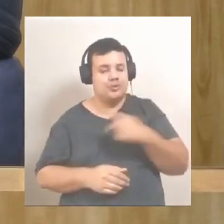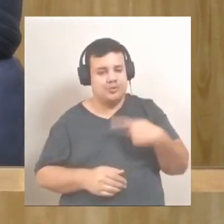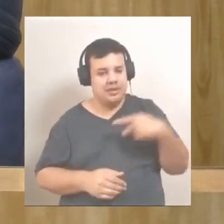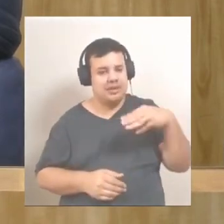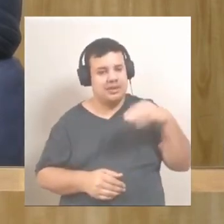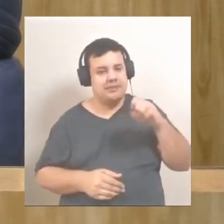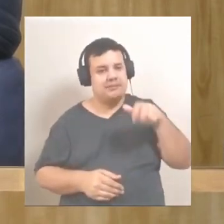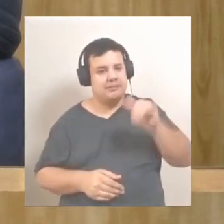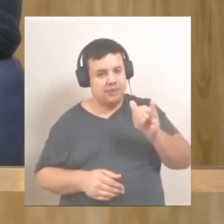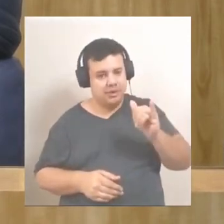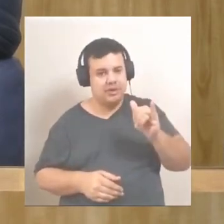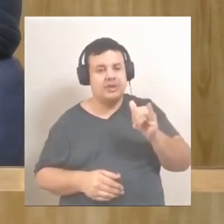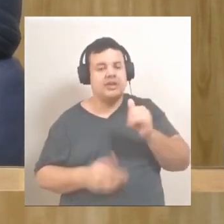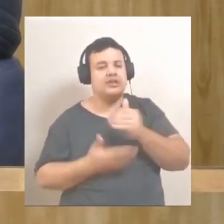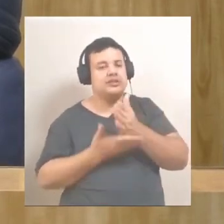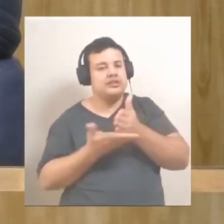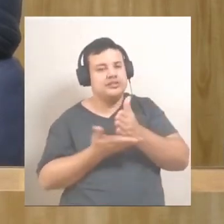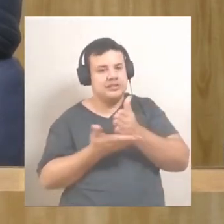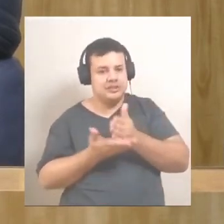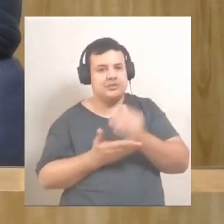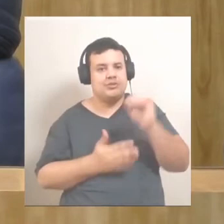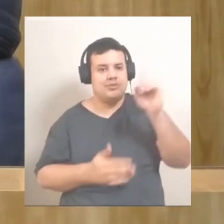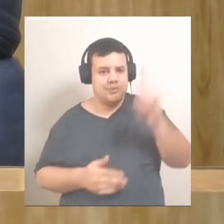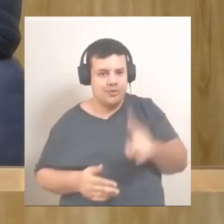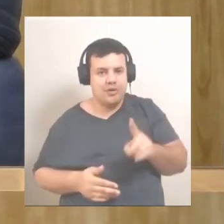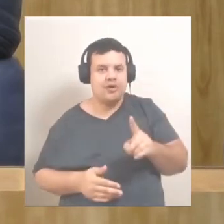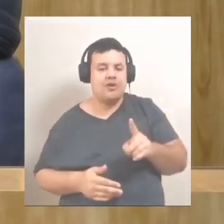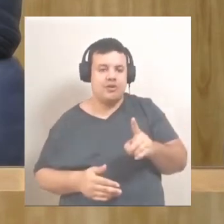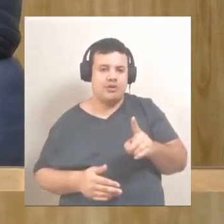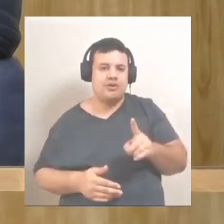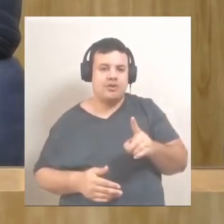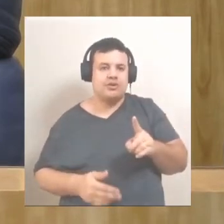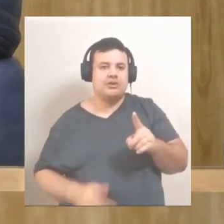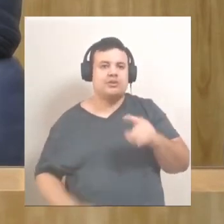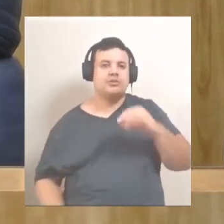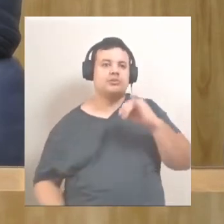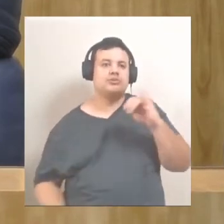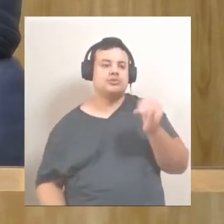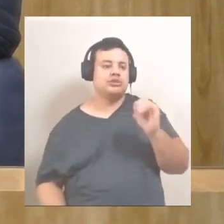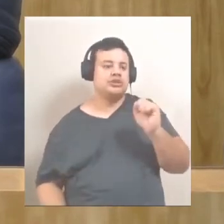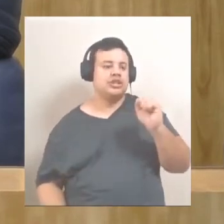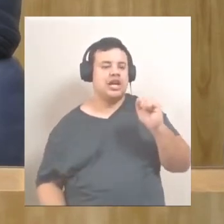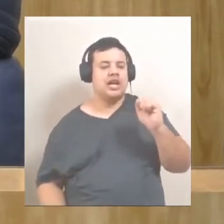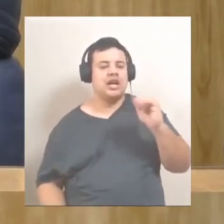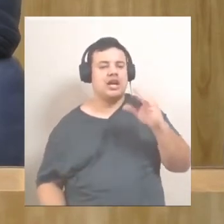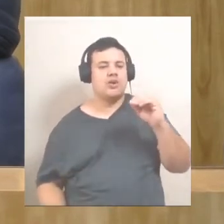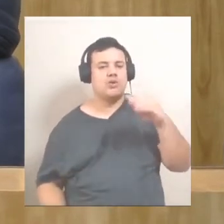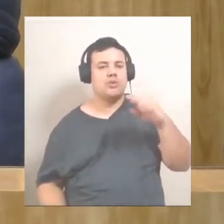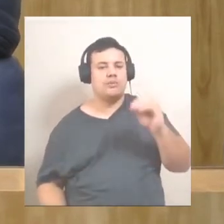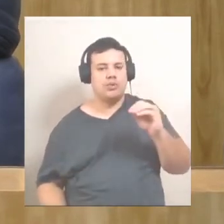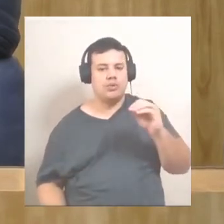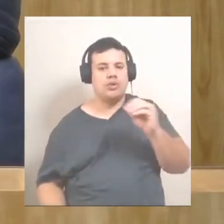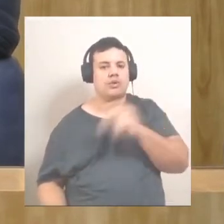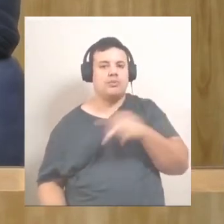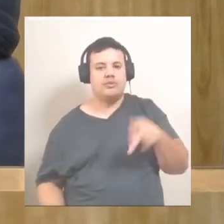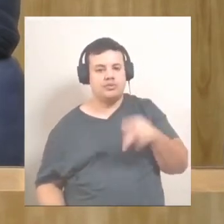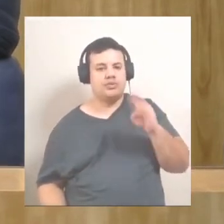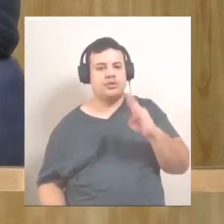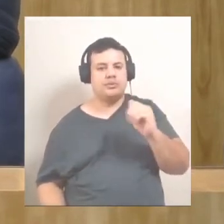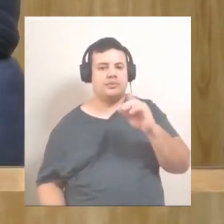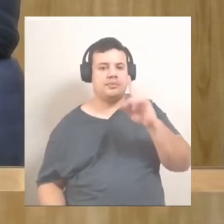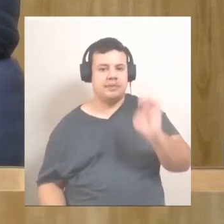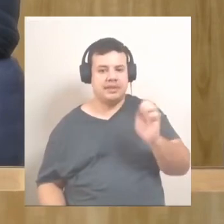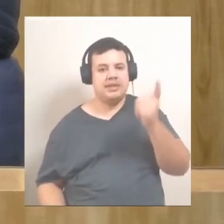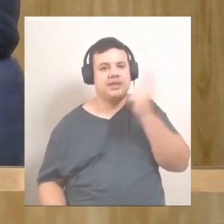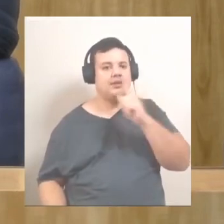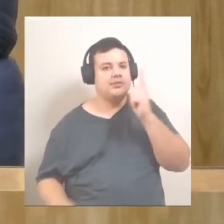foi dividido com a freguesia do Ó, com o já como estava, ele é o professor Badê. Ele levou o Padre Mor a grandes vitórias